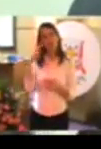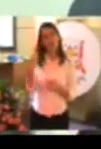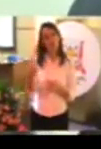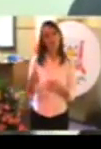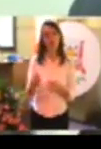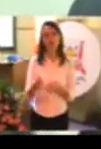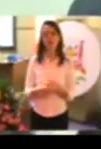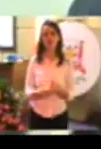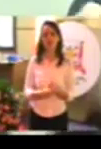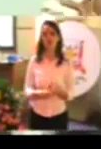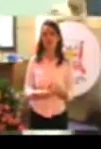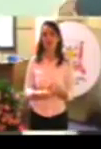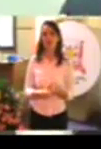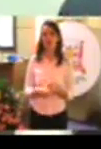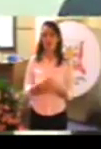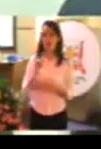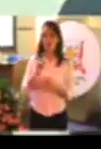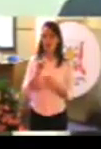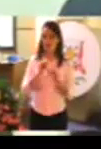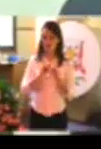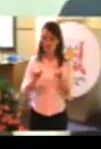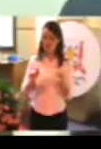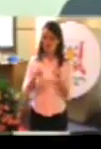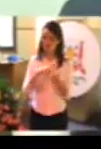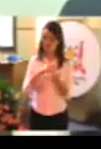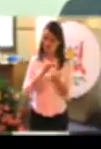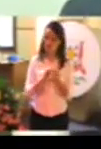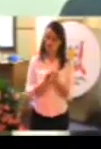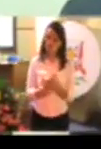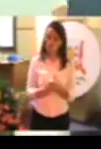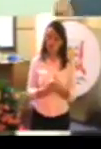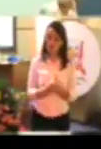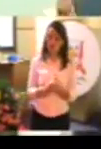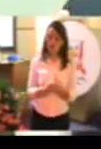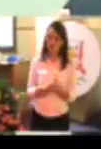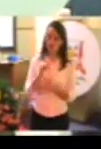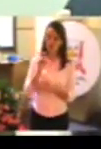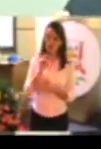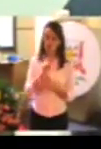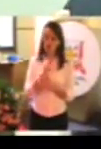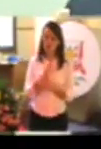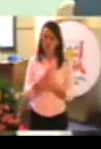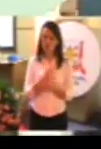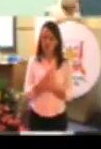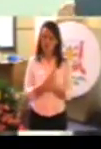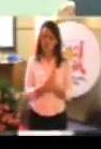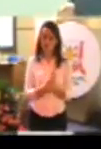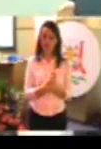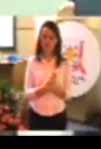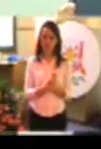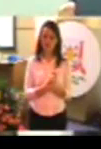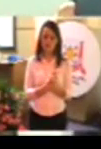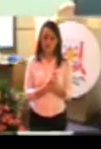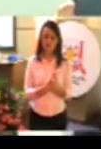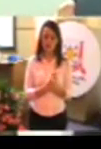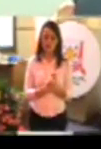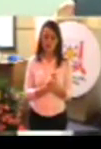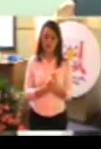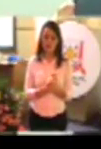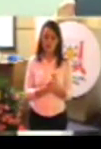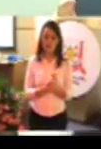dias. Ele diz o seguinte, vereador, você começa